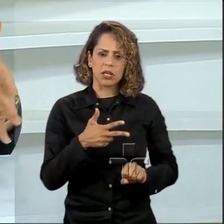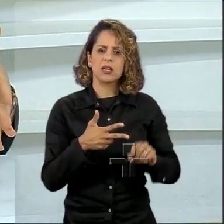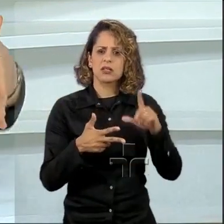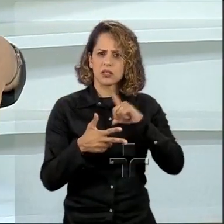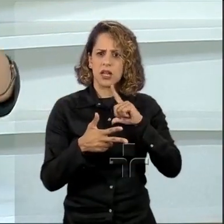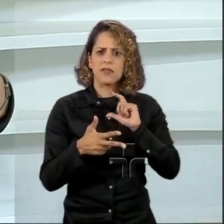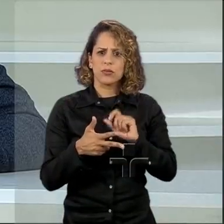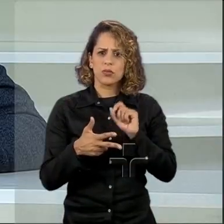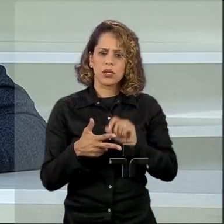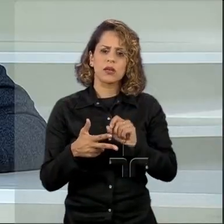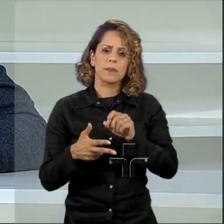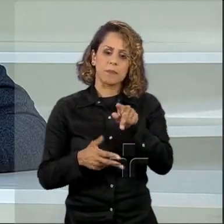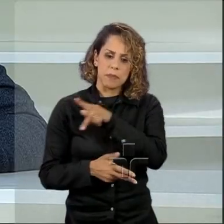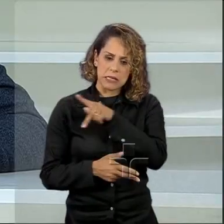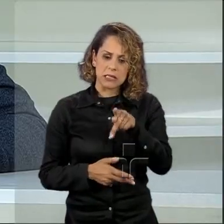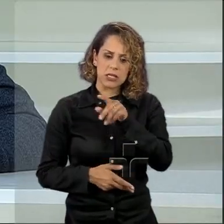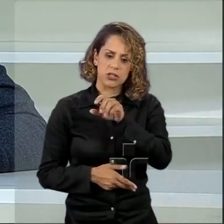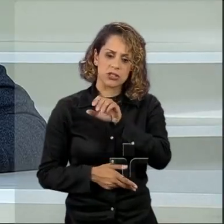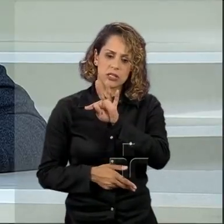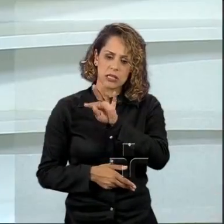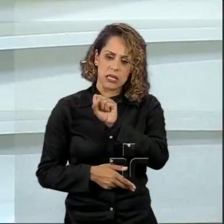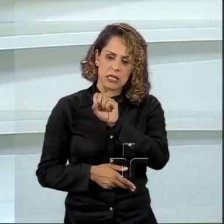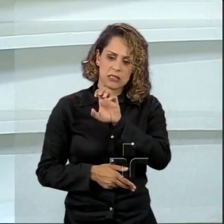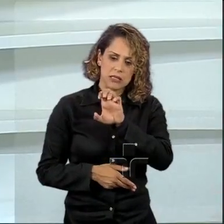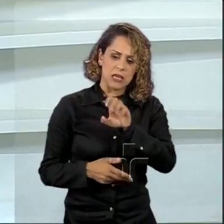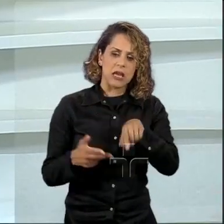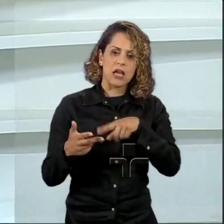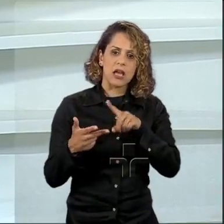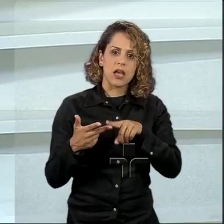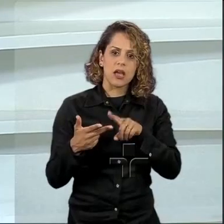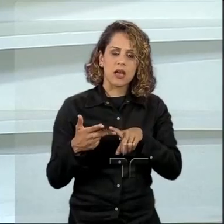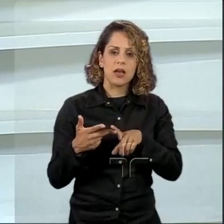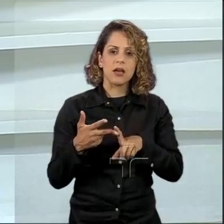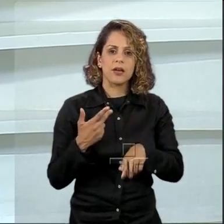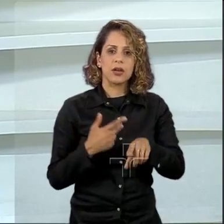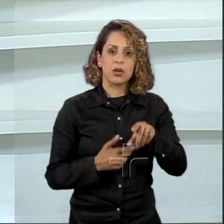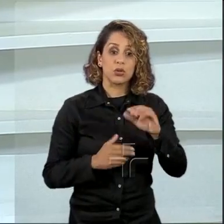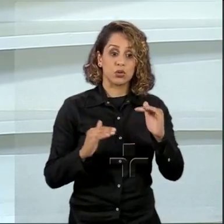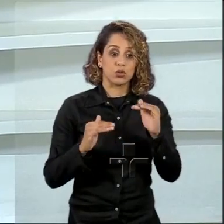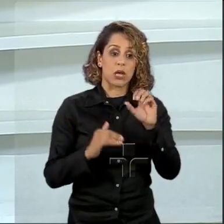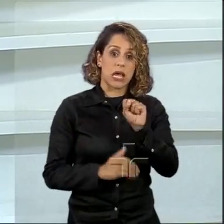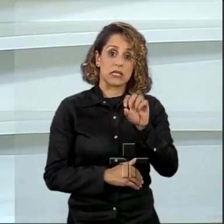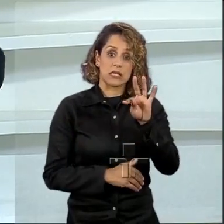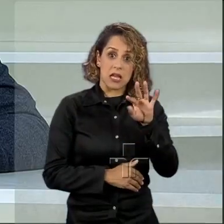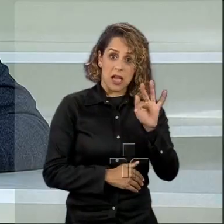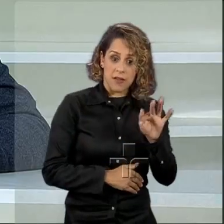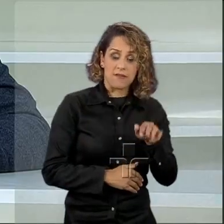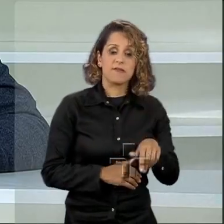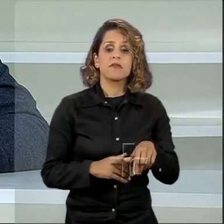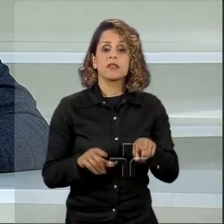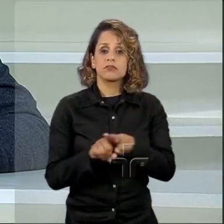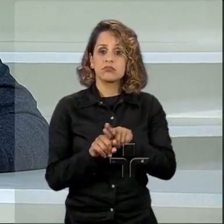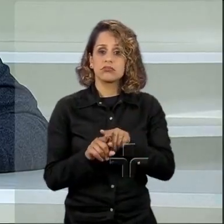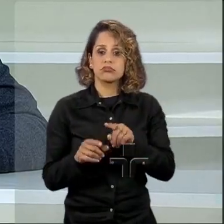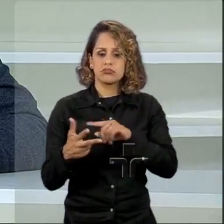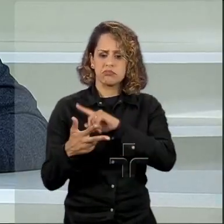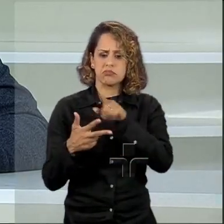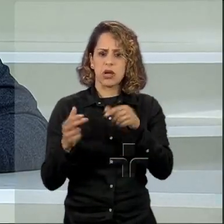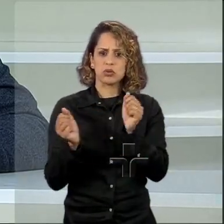TSE, presidente do Supremo, advogada-geral da União e a Procuradora-Geral da República. E o movimento de